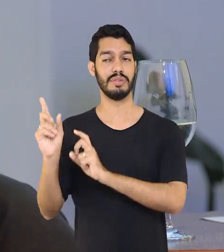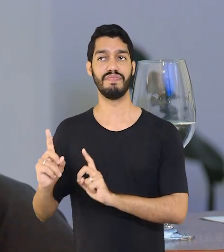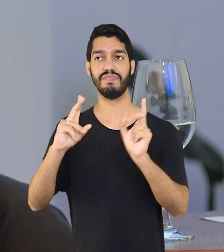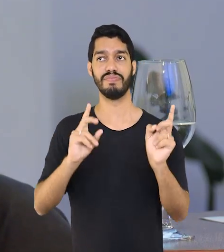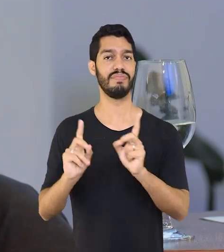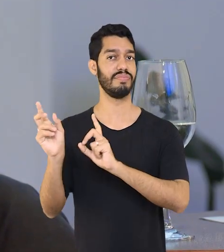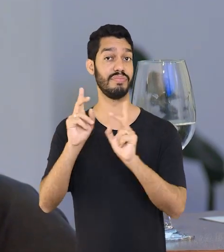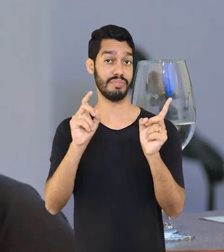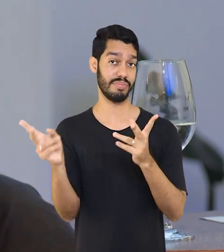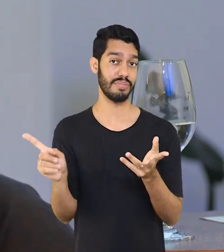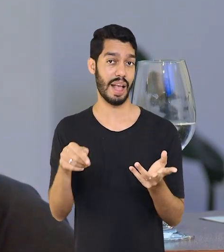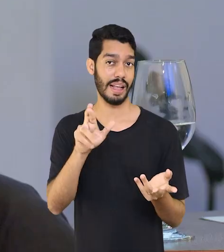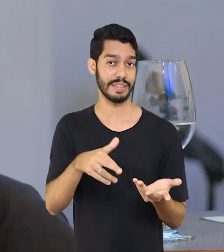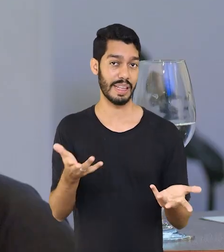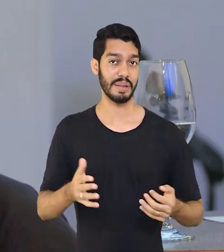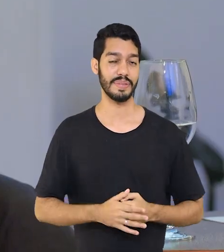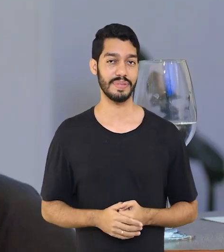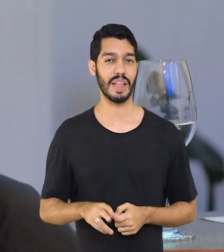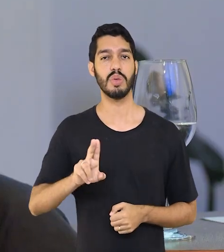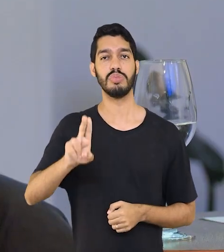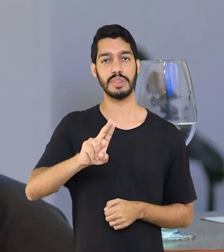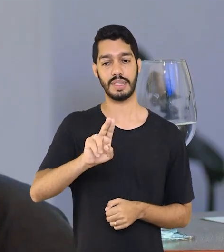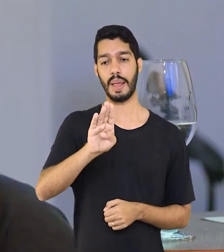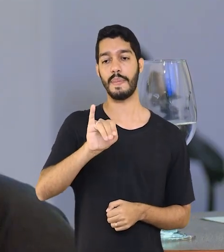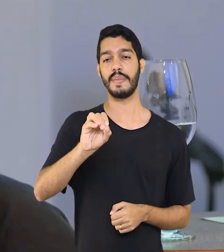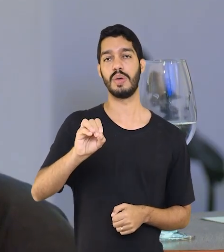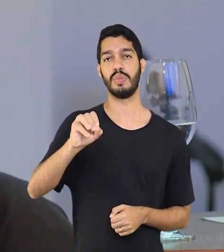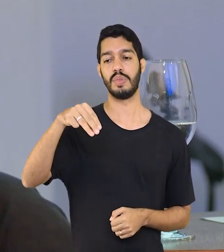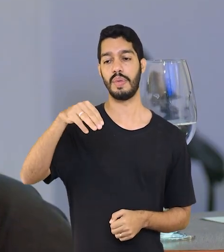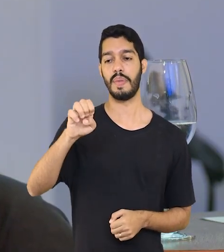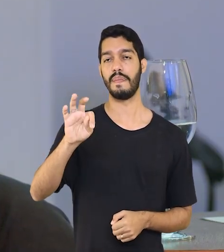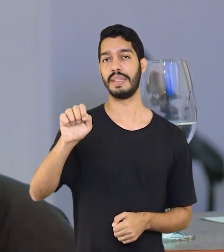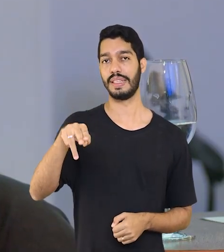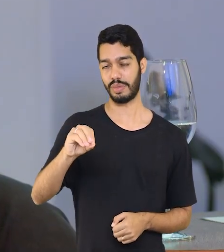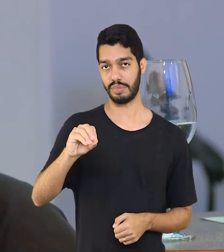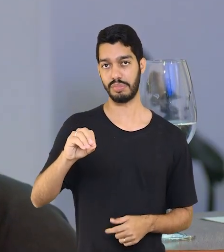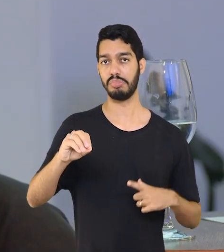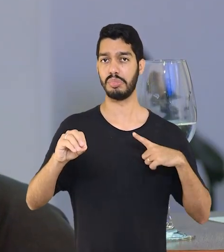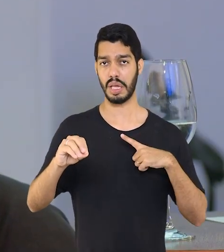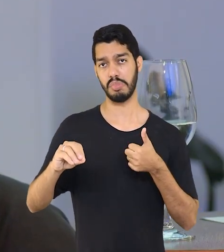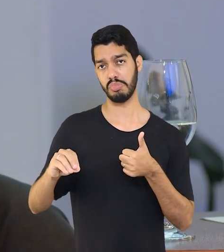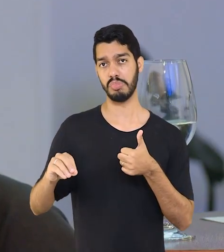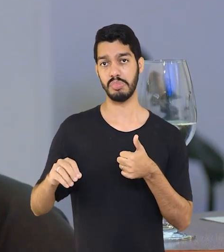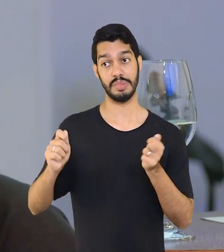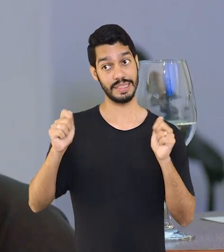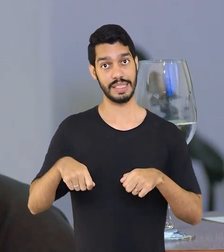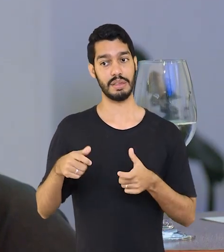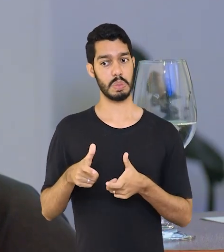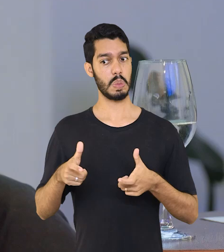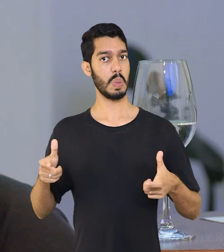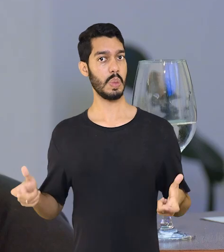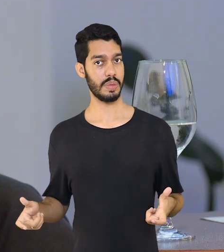revendido também. Então, essa é a razão. Mas a questão de usar o biometano, ele tem um espaço muito grande,